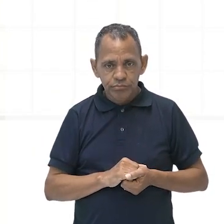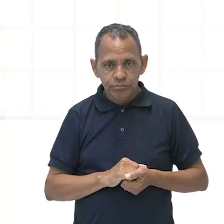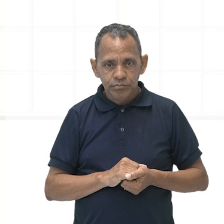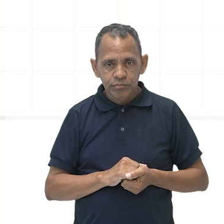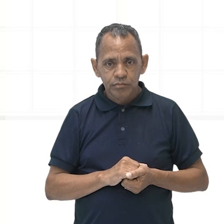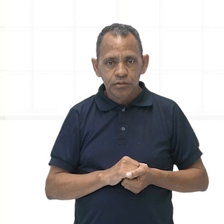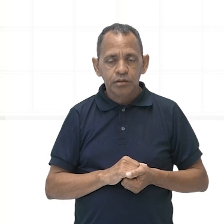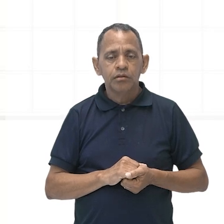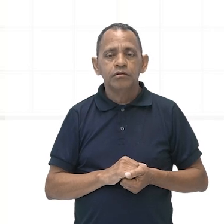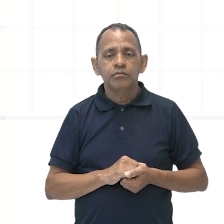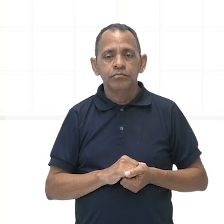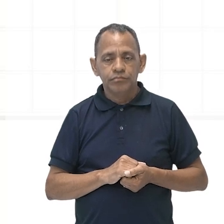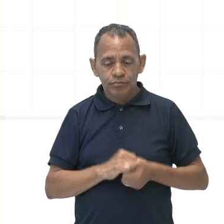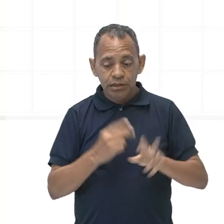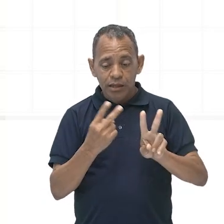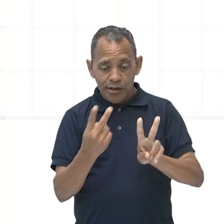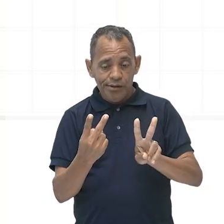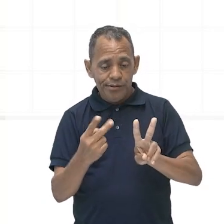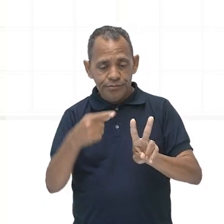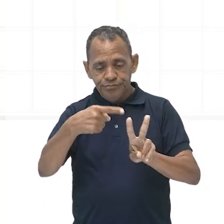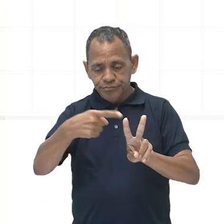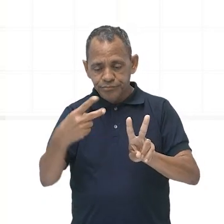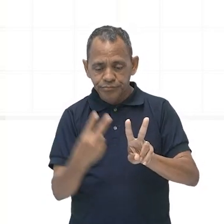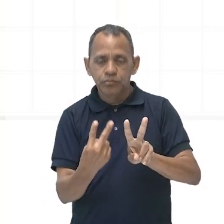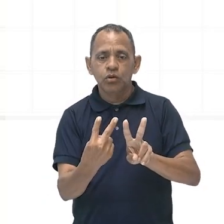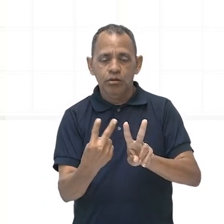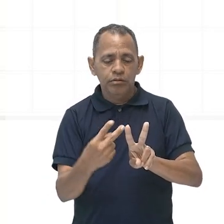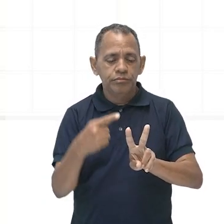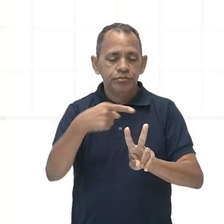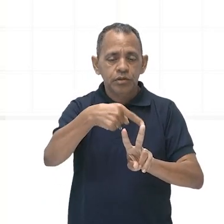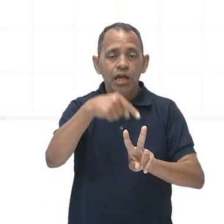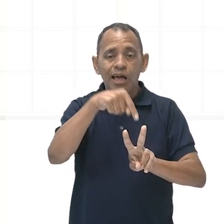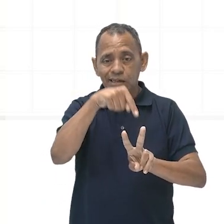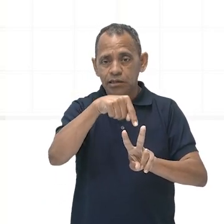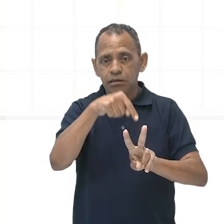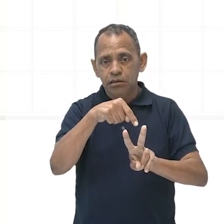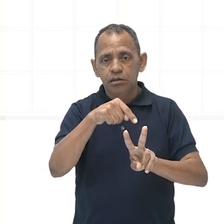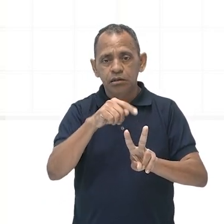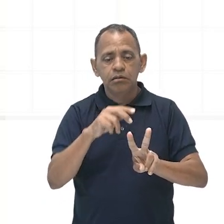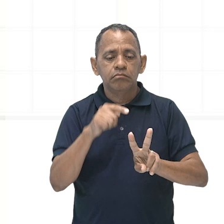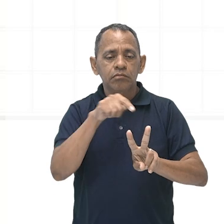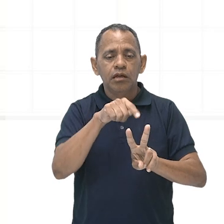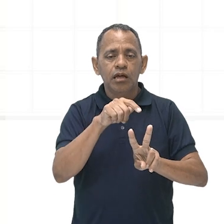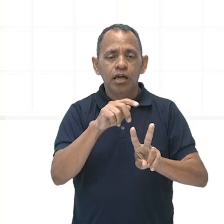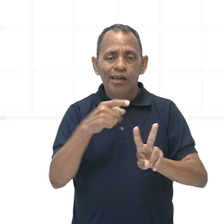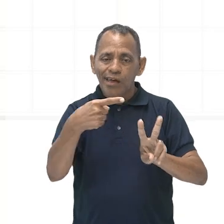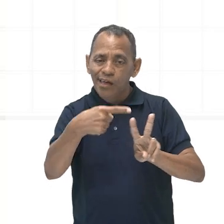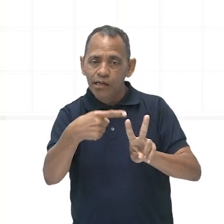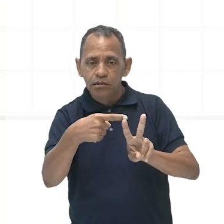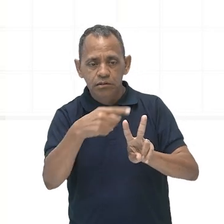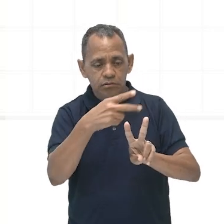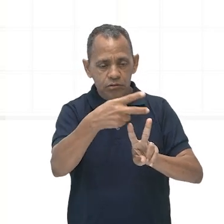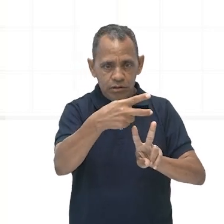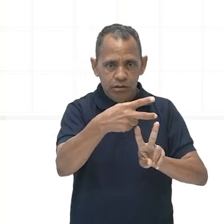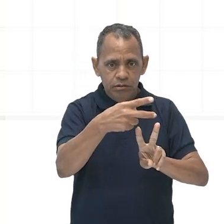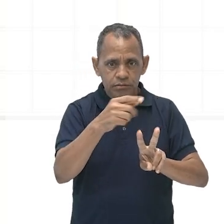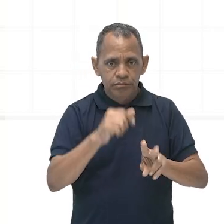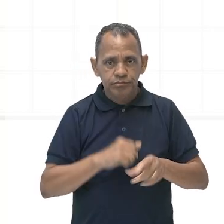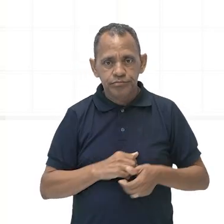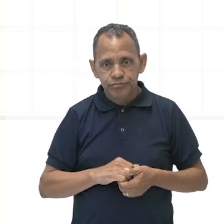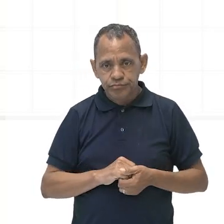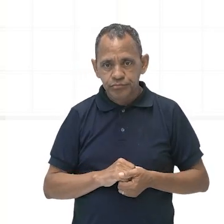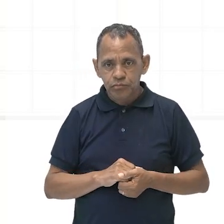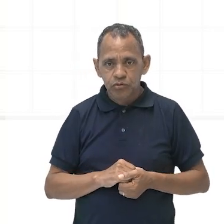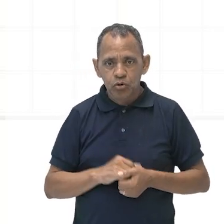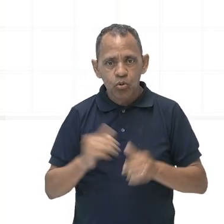raiz quadrada. Não preciso colocar, mas vamos deixar aí só para a gente lembrar. Vocês concordam comigo que